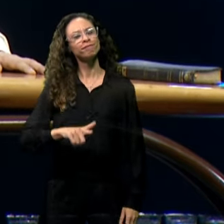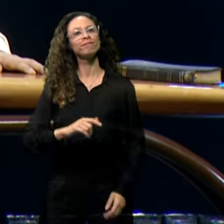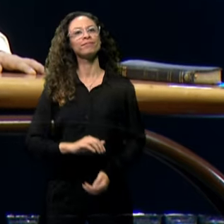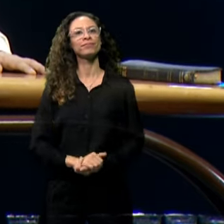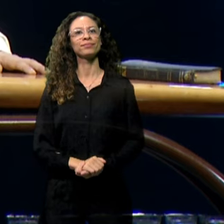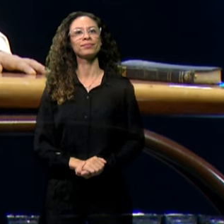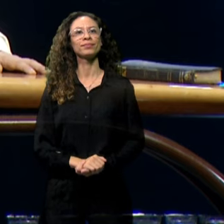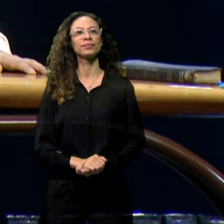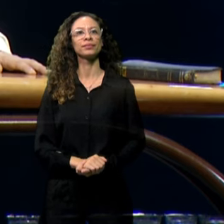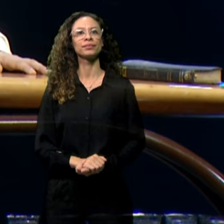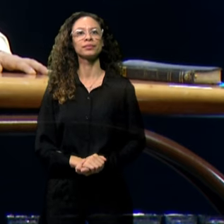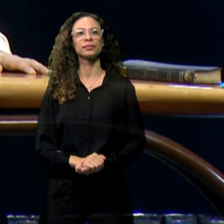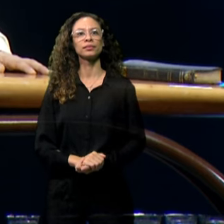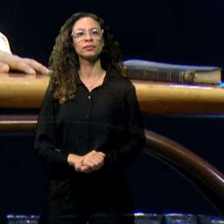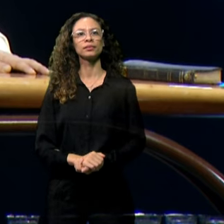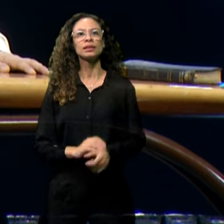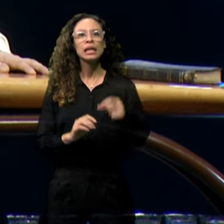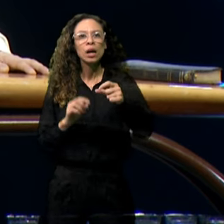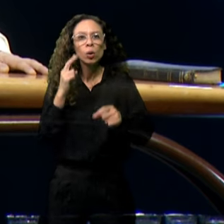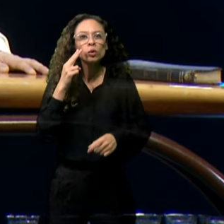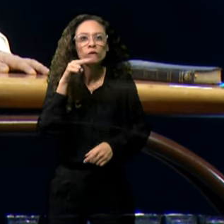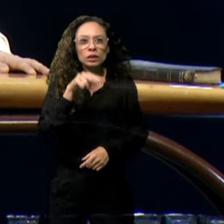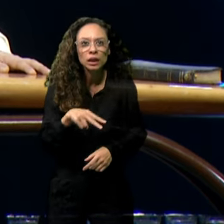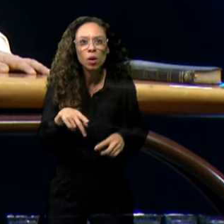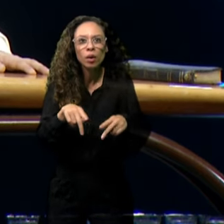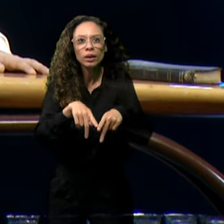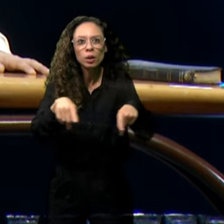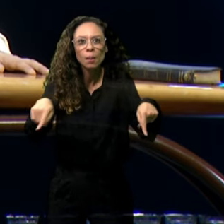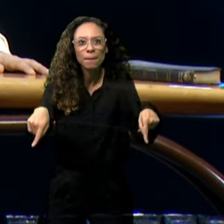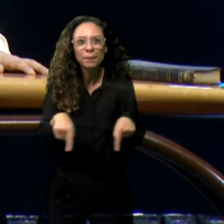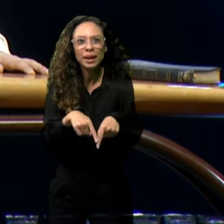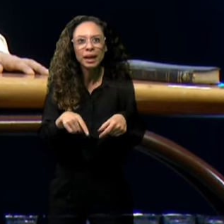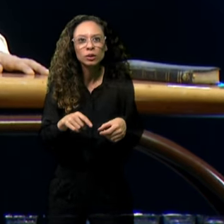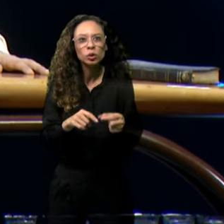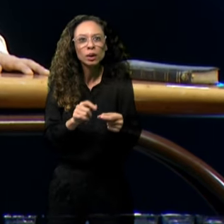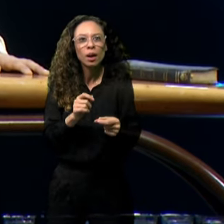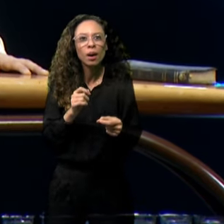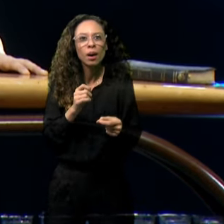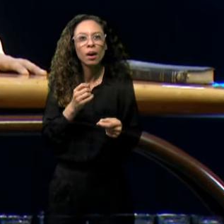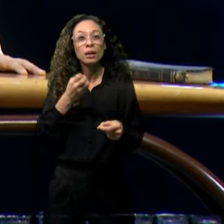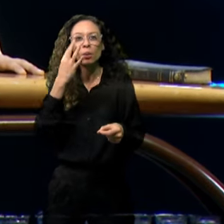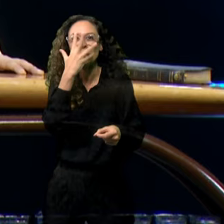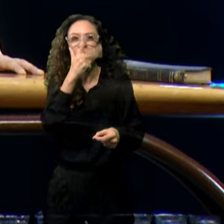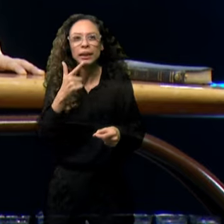as aceitou nas bonitas no prato nunca produzirão